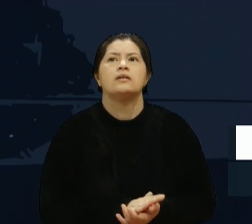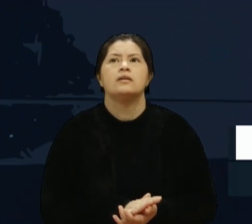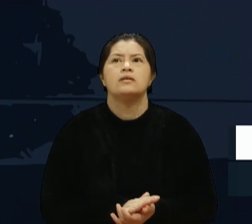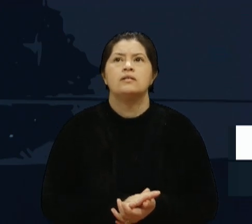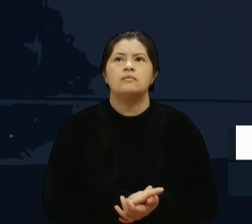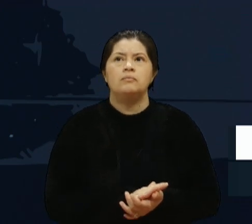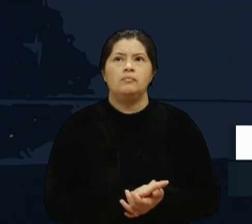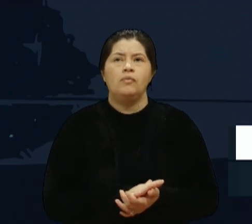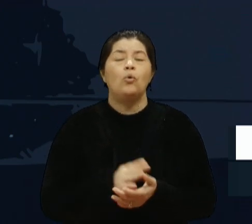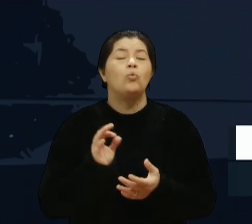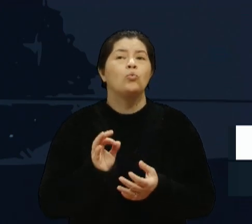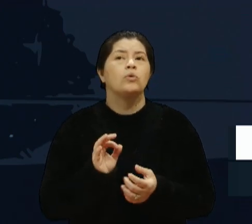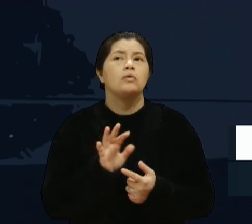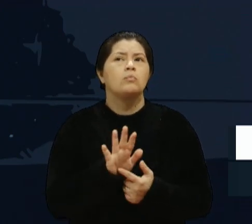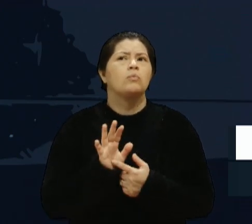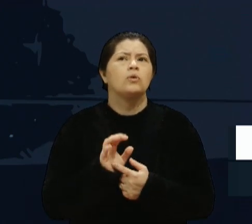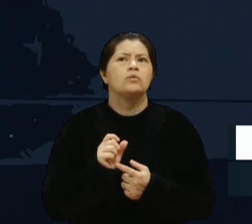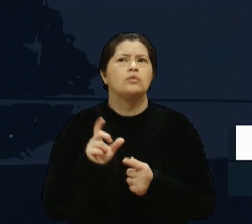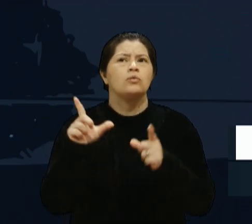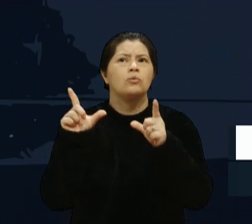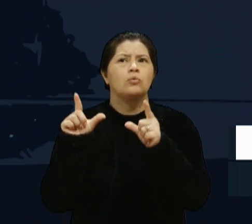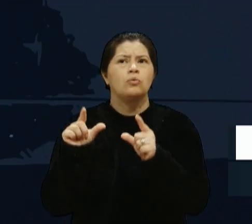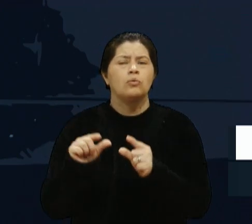10.684, o que significa dizer que nós reduzimos